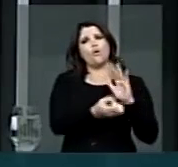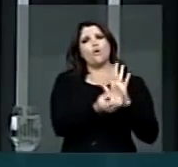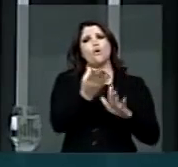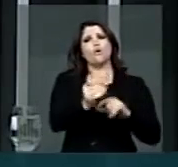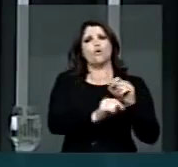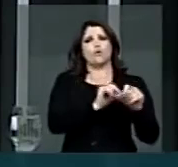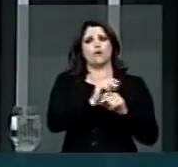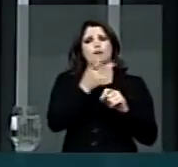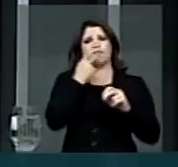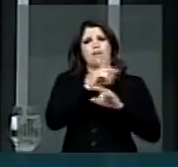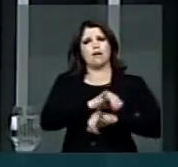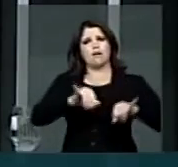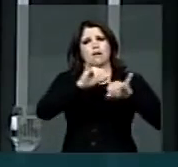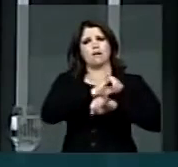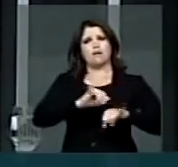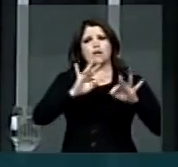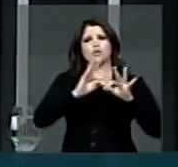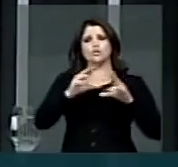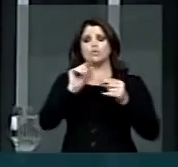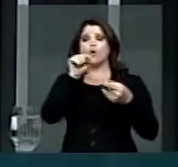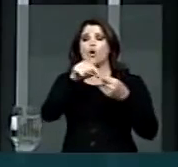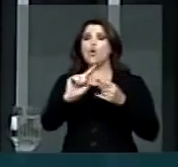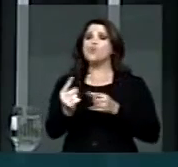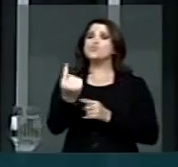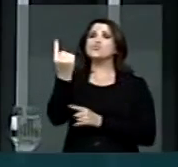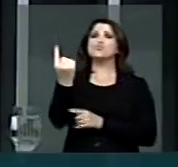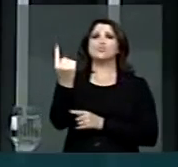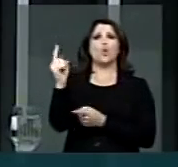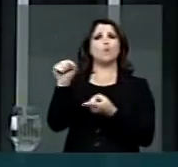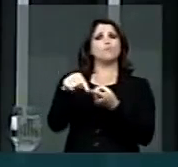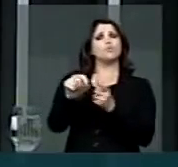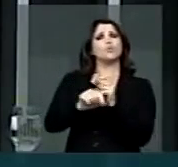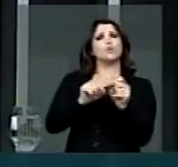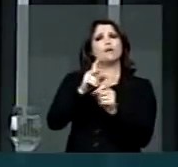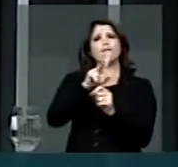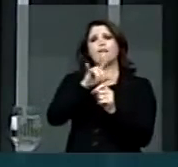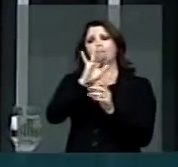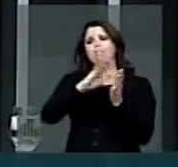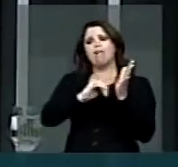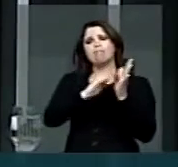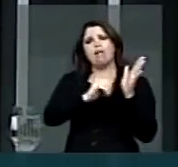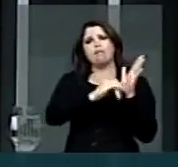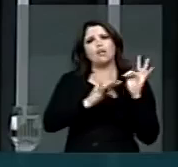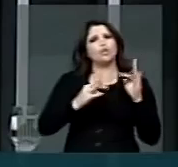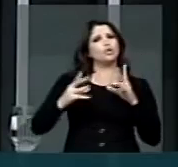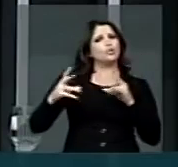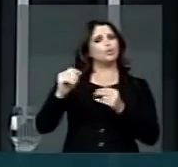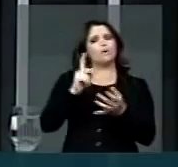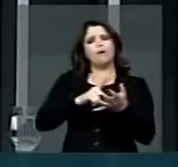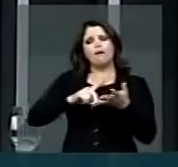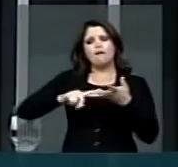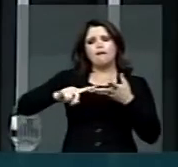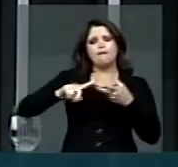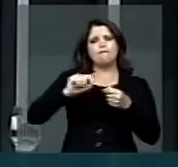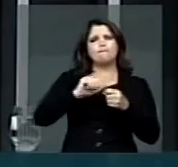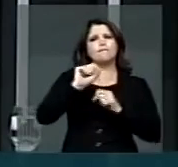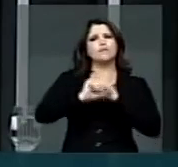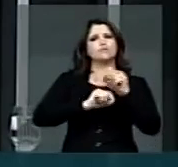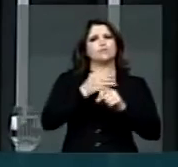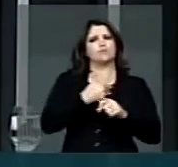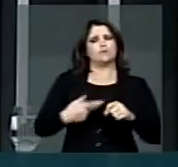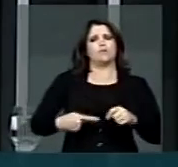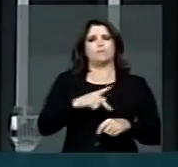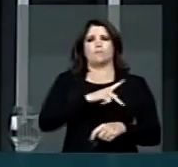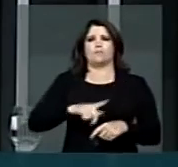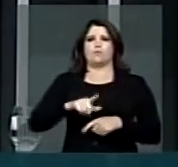origina campanhas que têm como único objetivo desconstituir as realizações do governo do